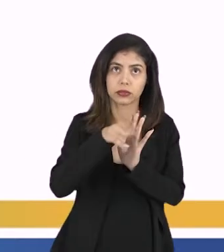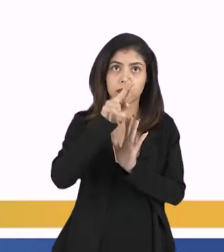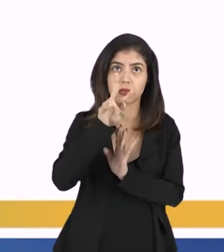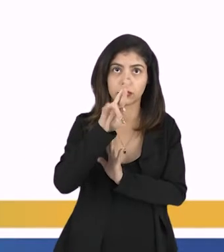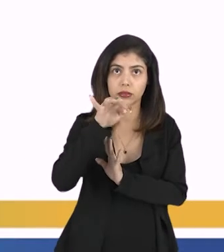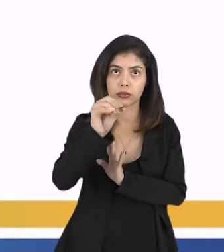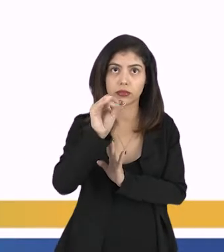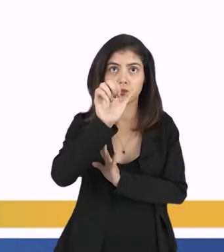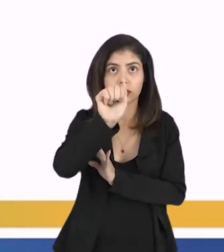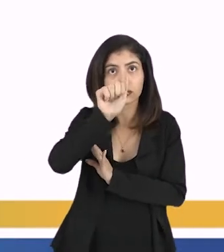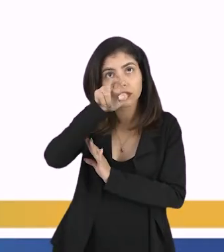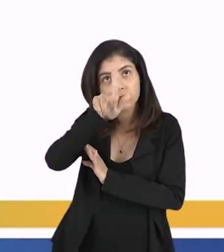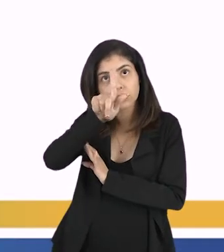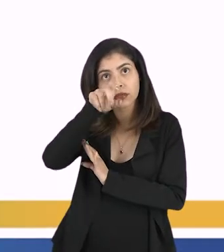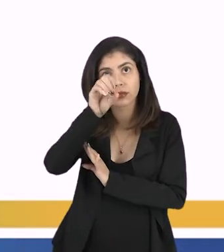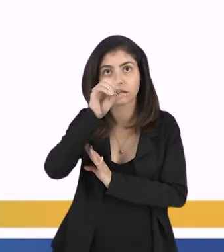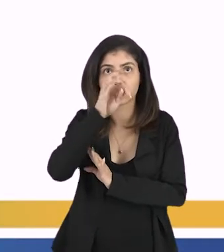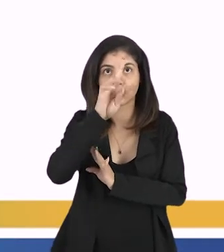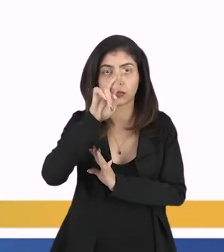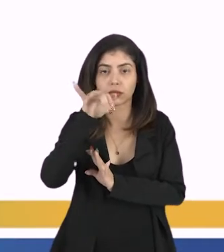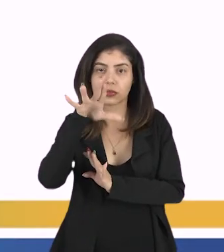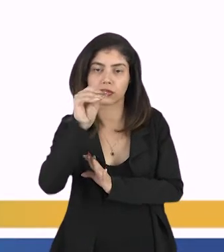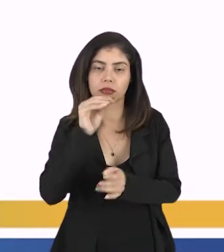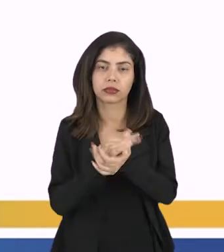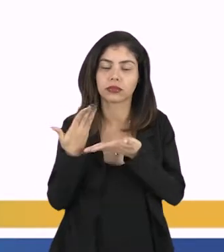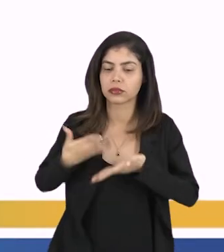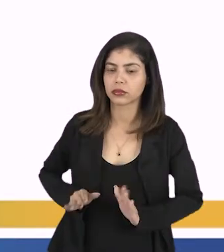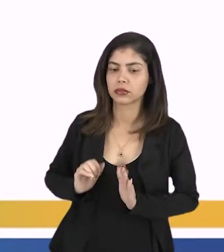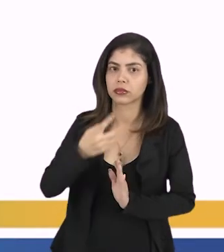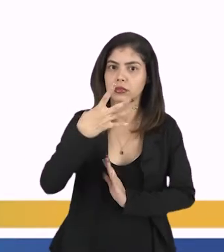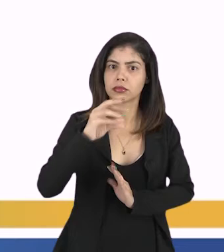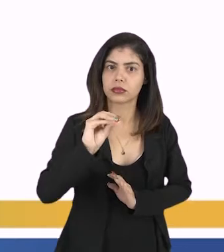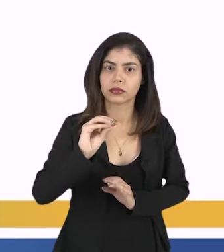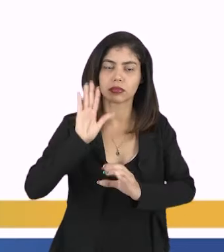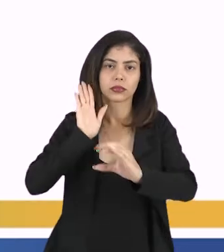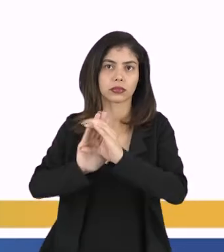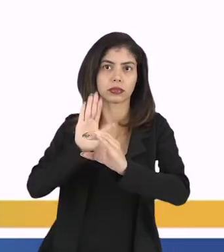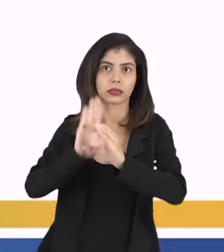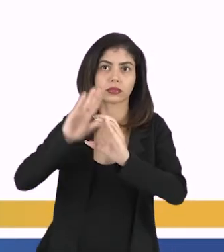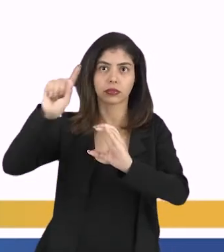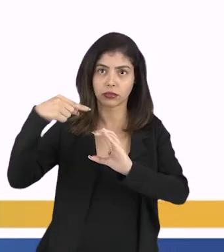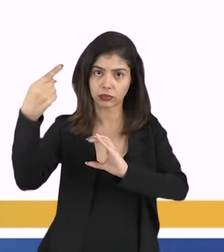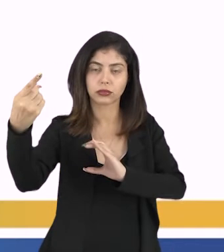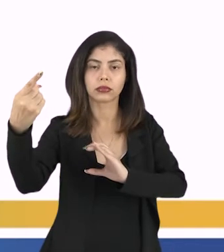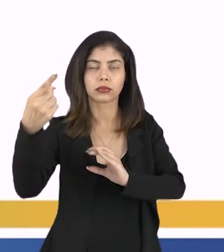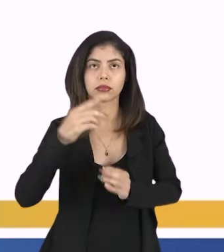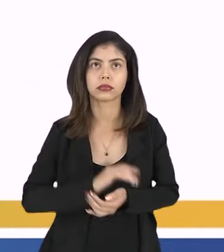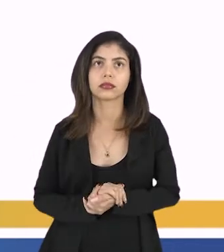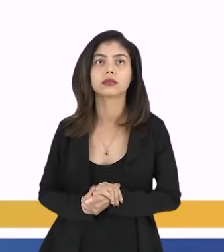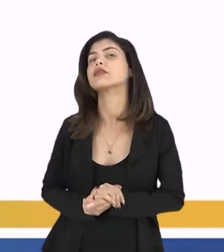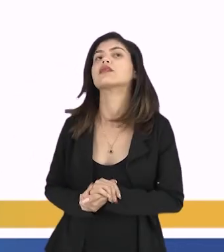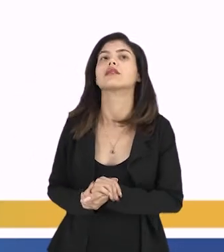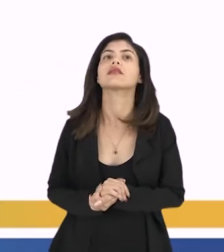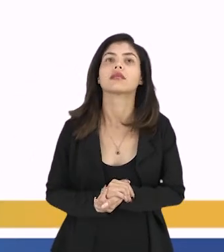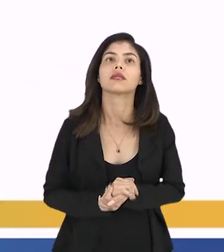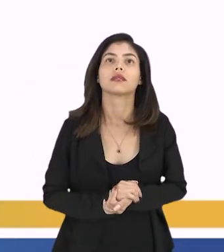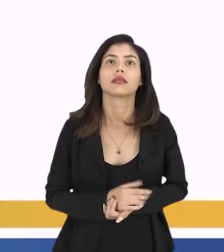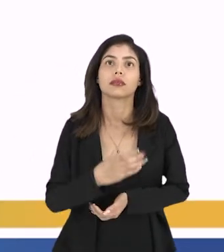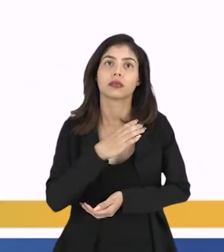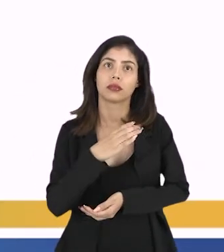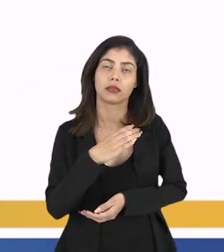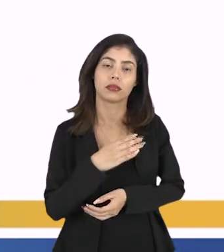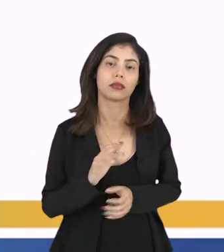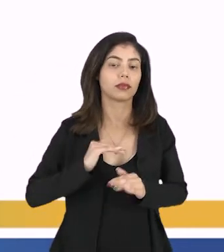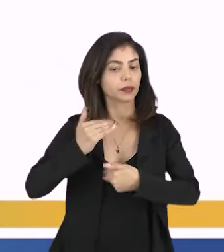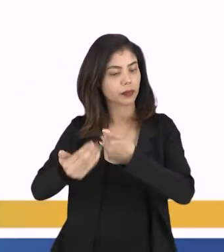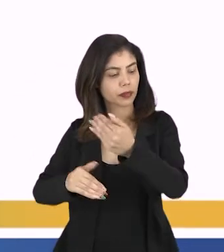Agostinho de Hipona, né? Que ele vai nascer mais ou menos 400 depois de Cristo. e ele é da cidade de Tagart, né? E